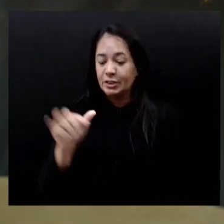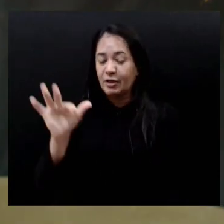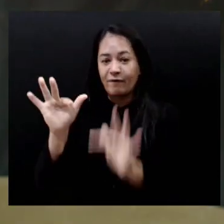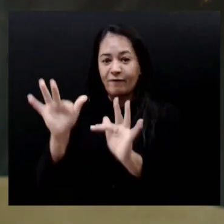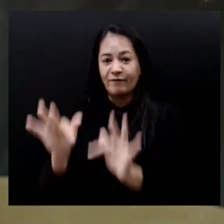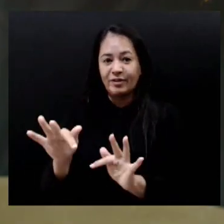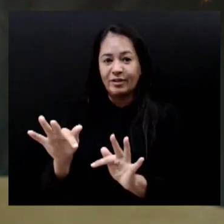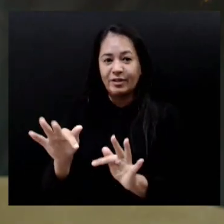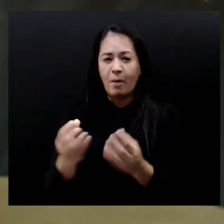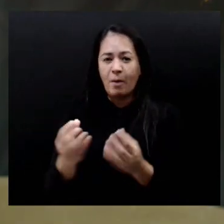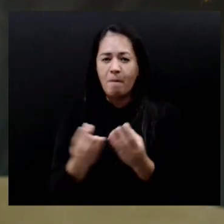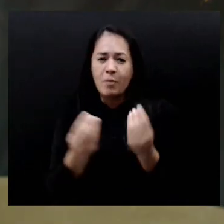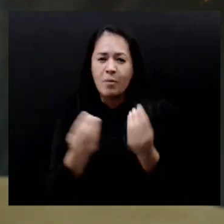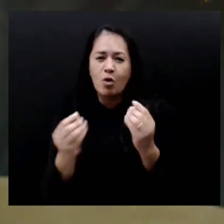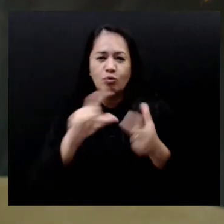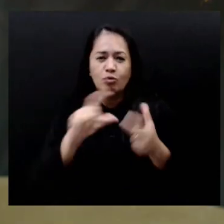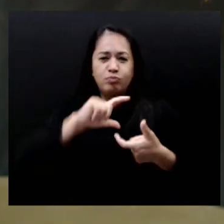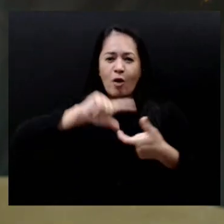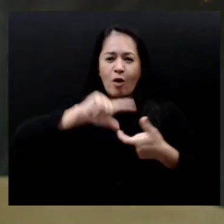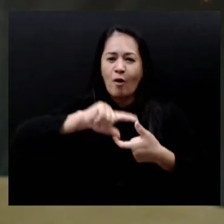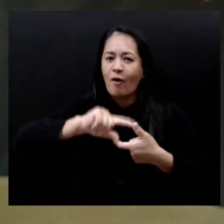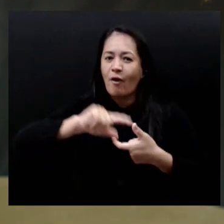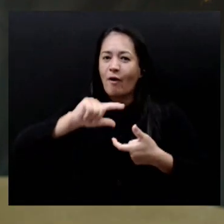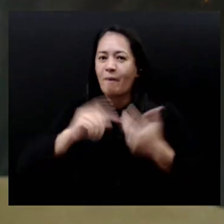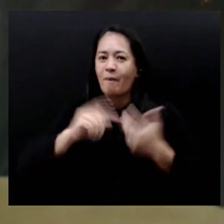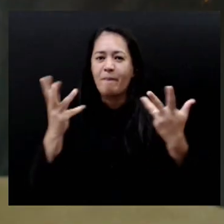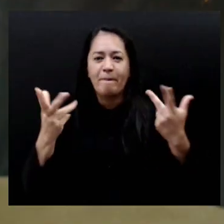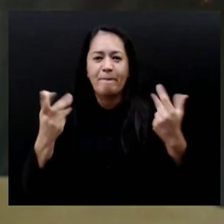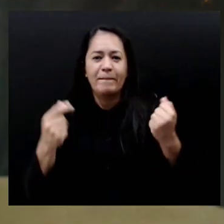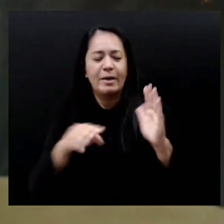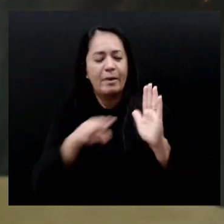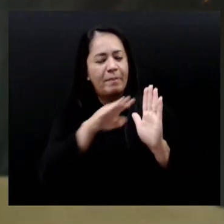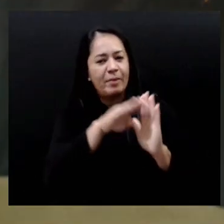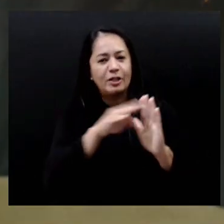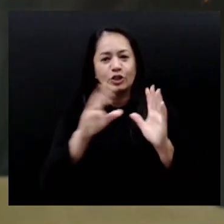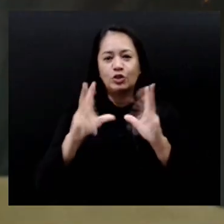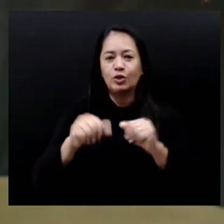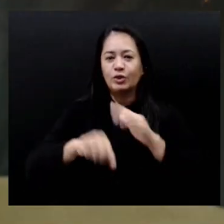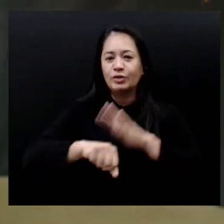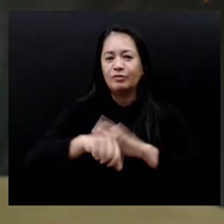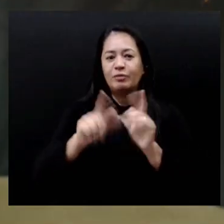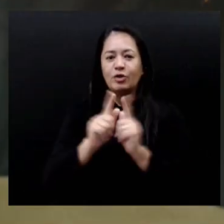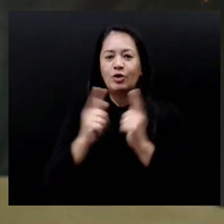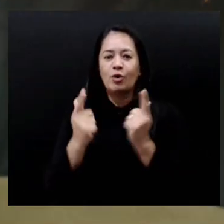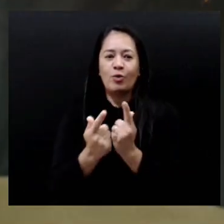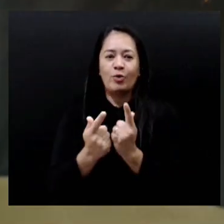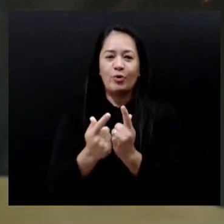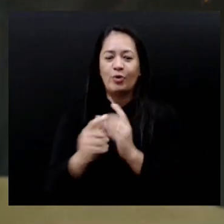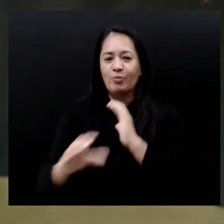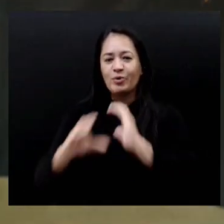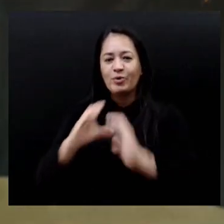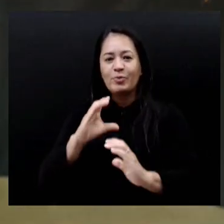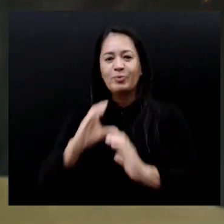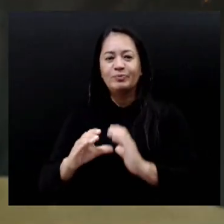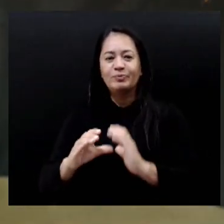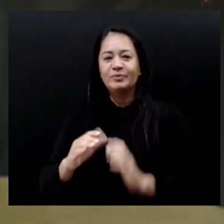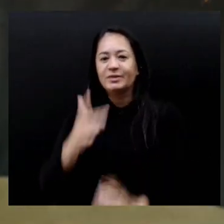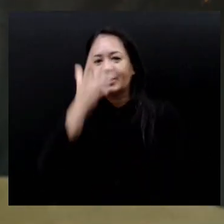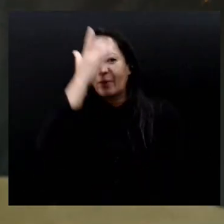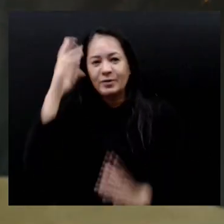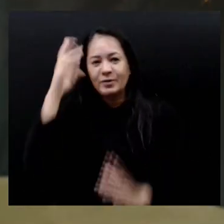programas maravilhosos, todos produzidos pela nossa equipe do Grupo Mais Comunicação, o pessoal da redação, o pessoal